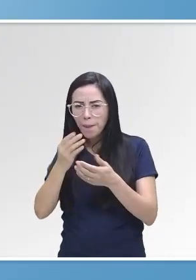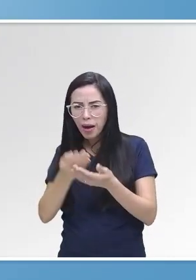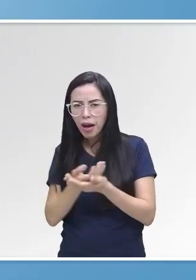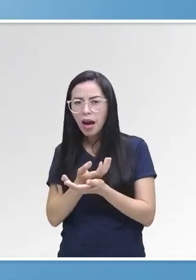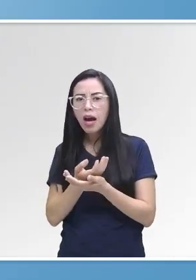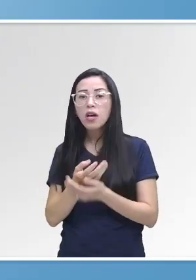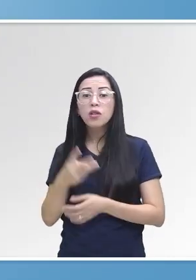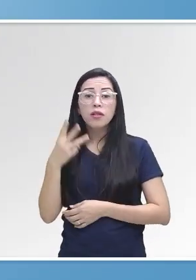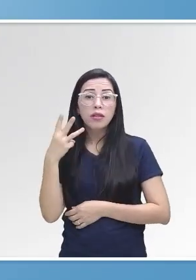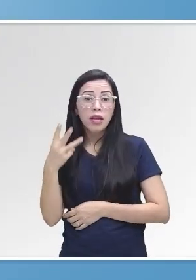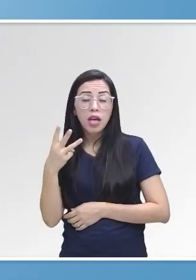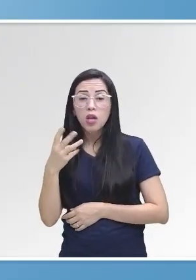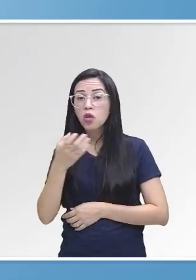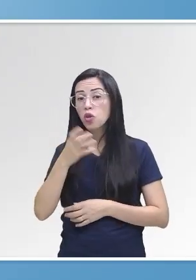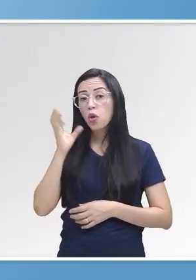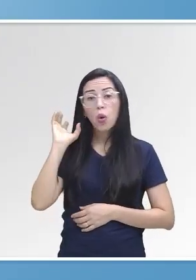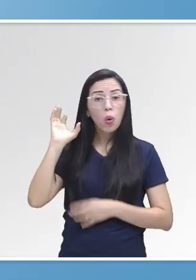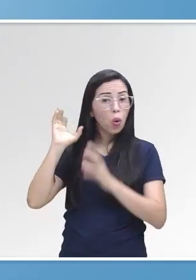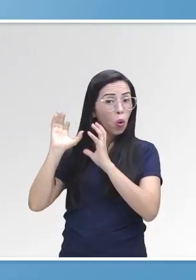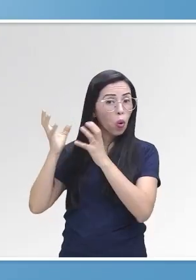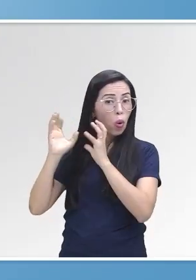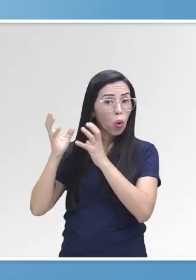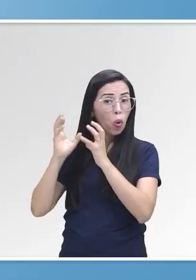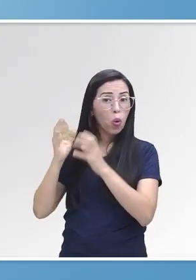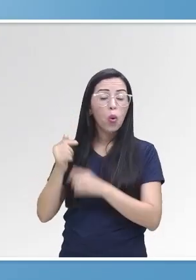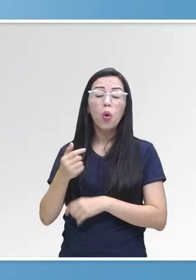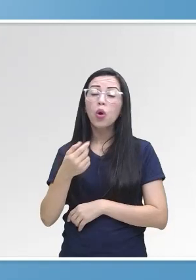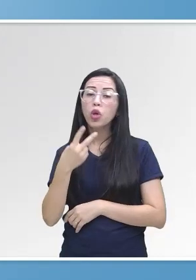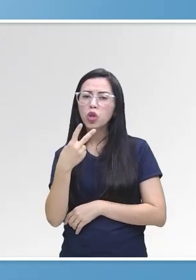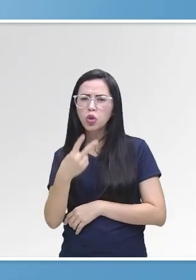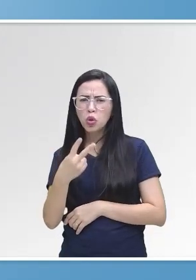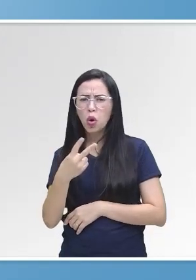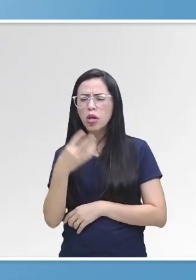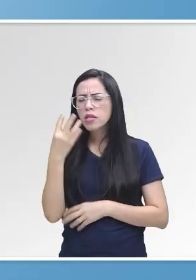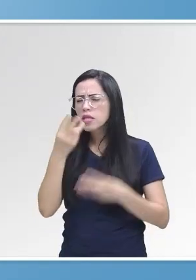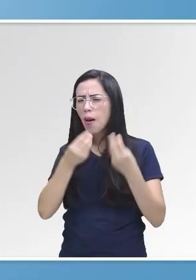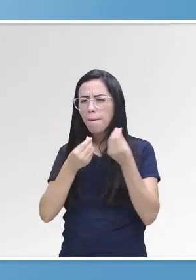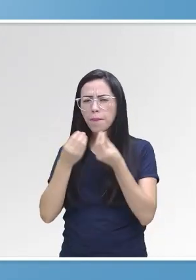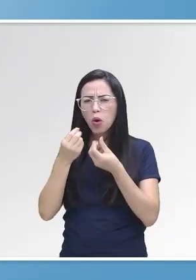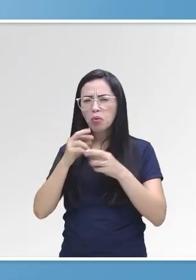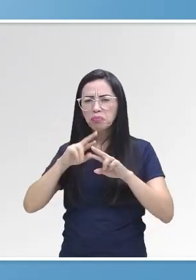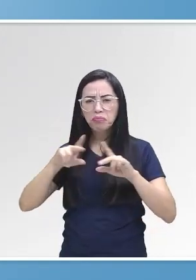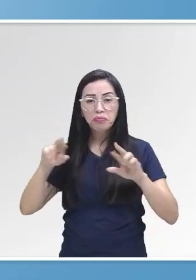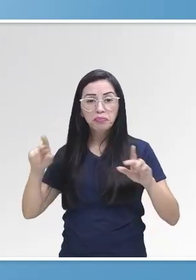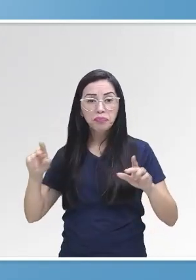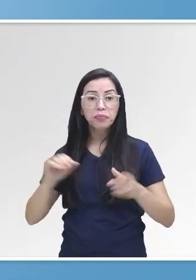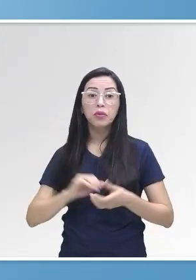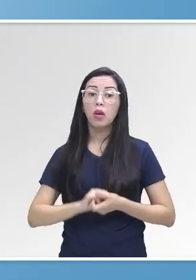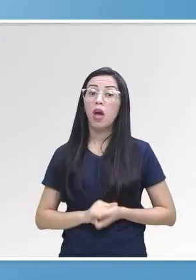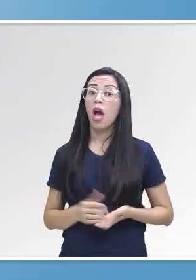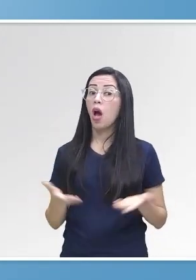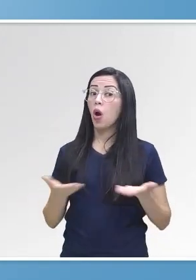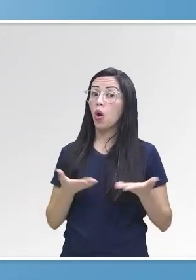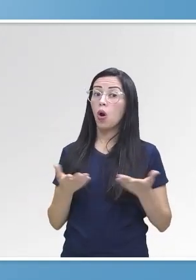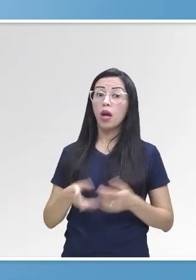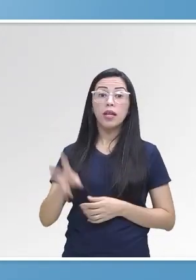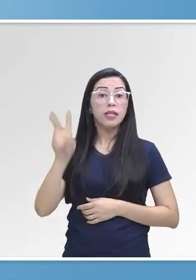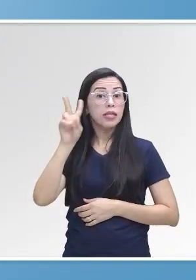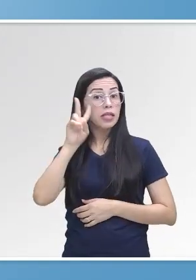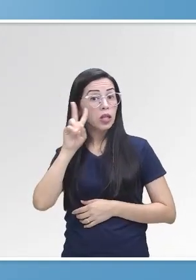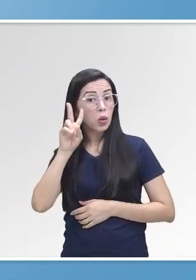de vários sabores isso aí ela no domingo na segunda-feira já eram